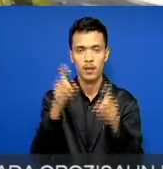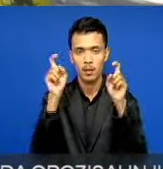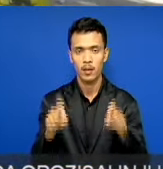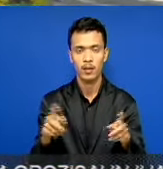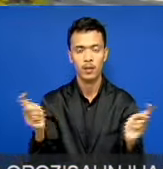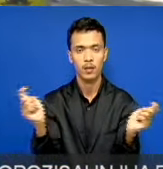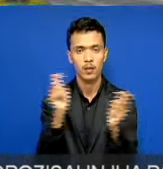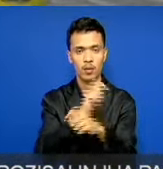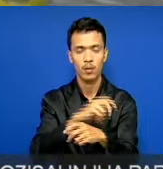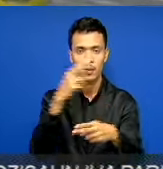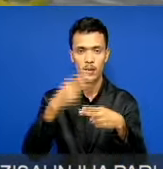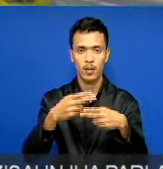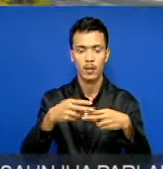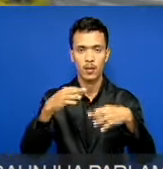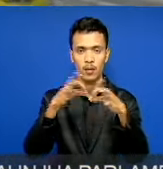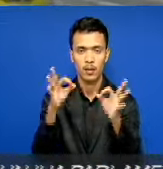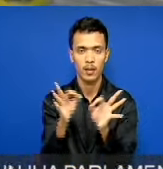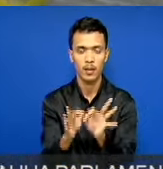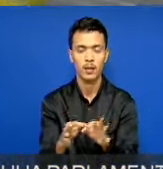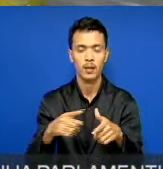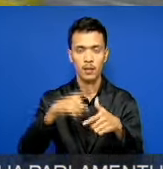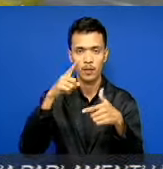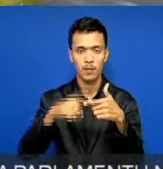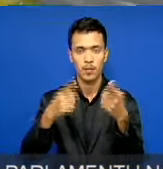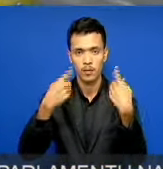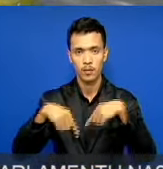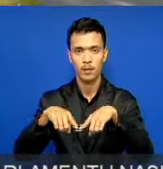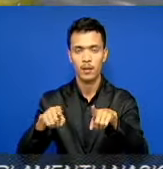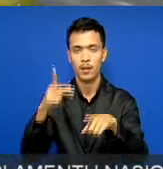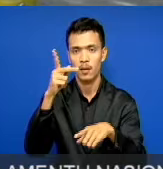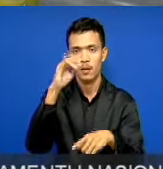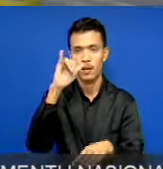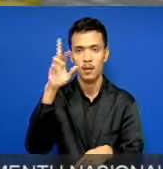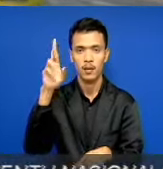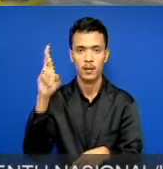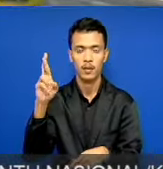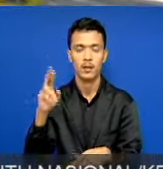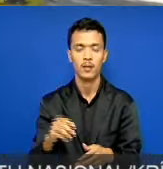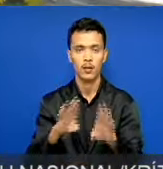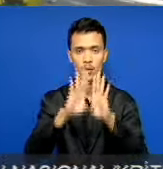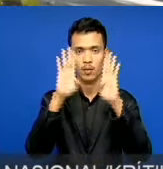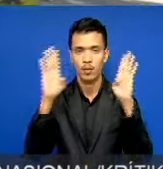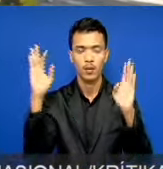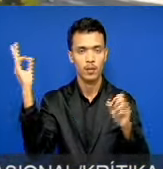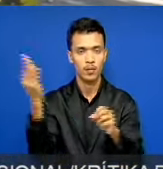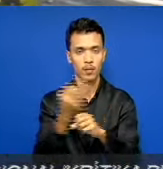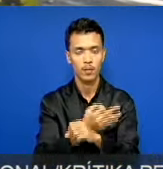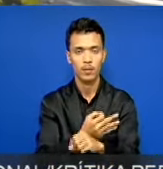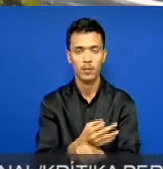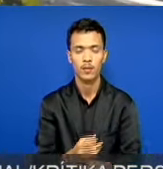nama se ada kareta ni kundusan dia kum fuim ba bakir ba tuir be almursi dokumentus se